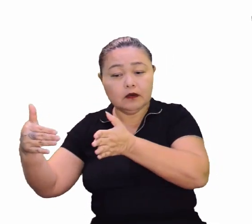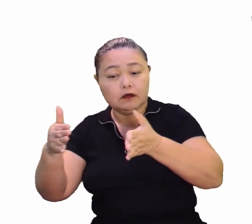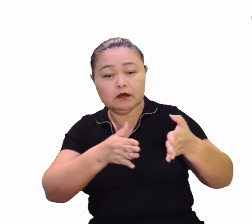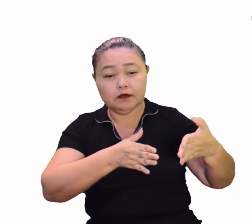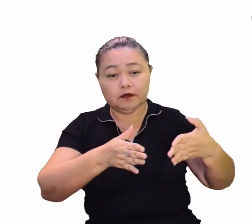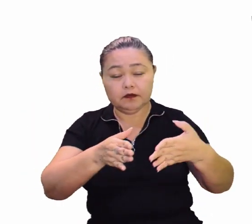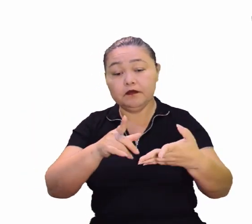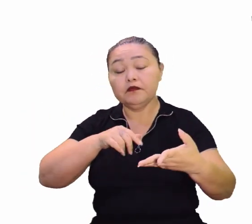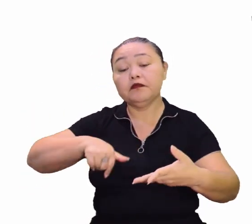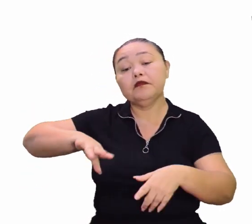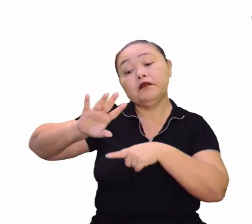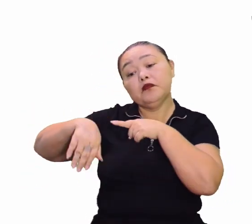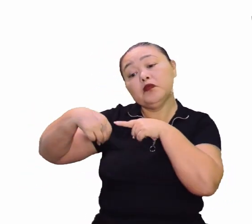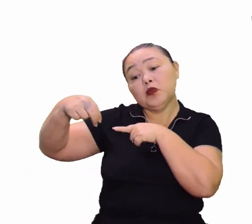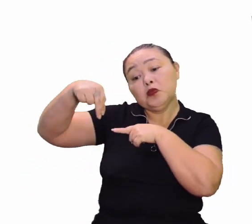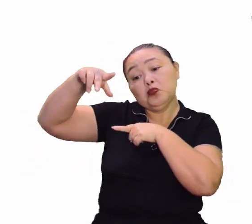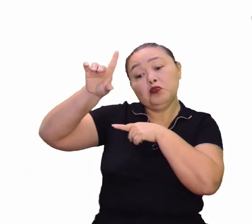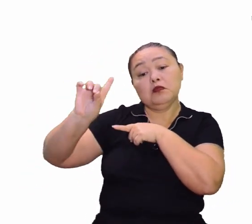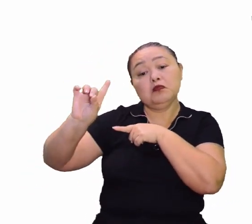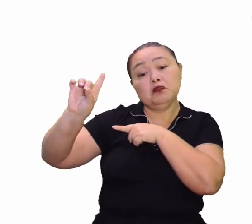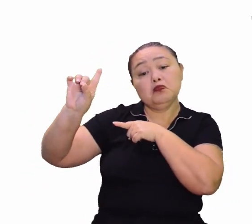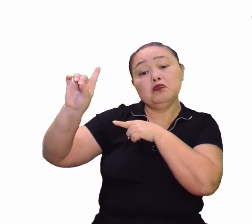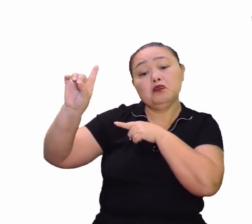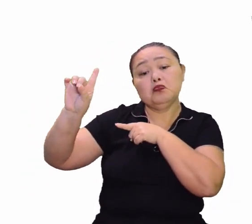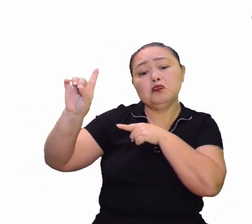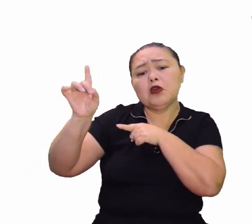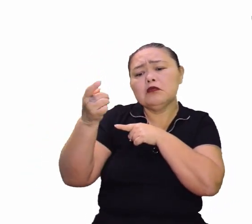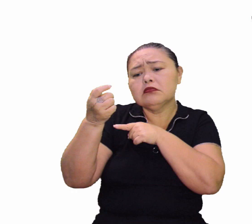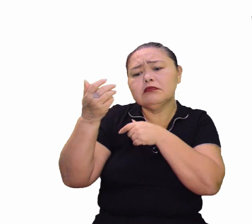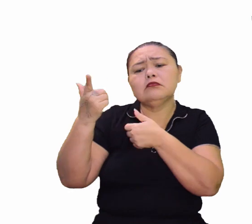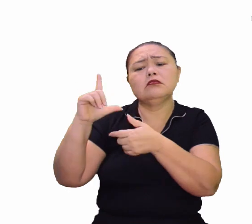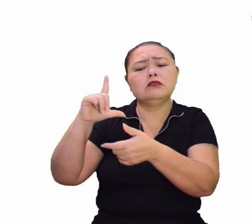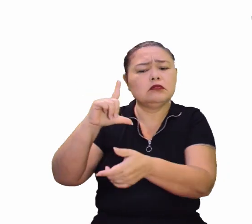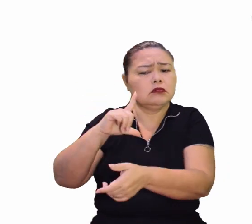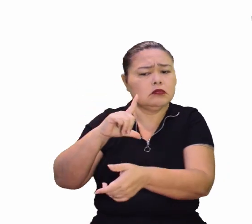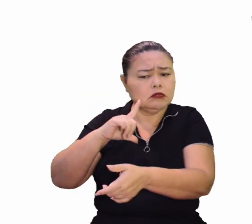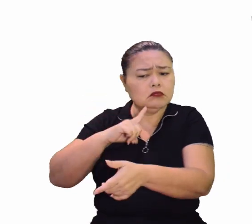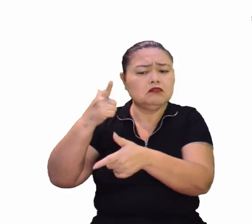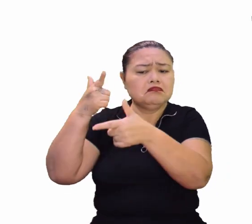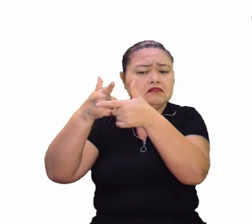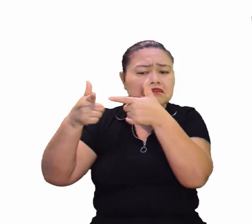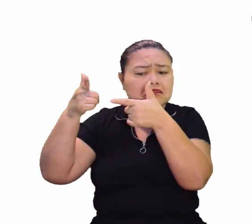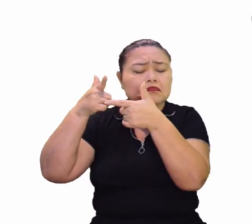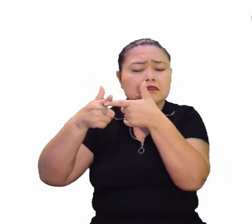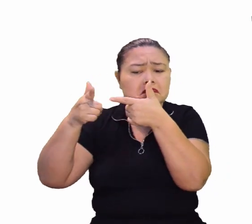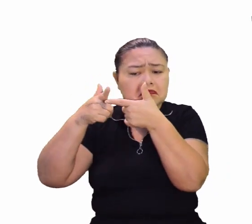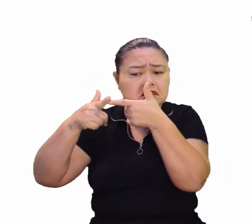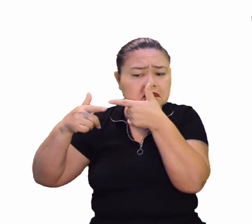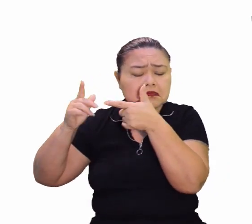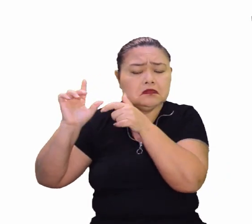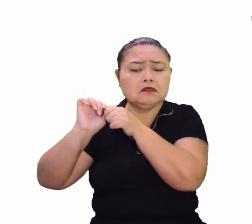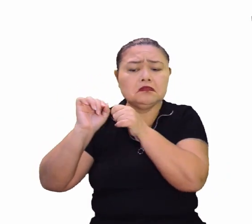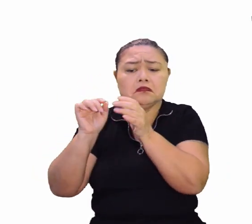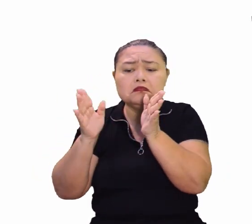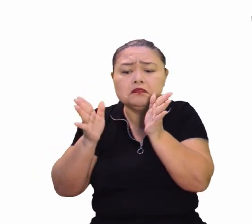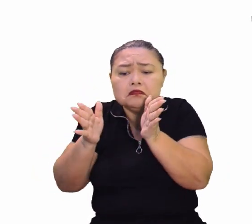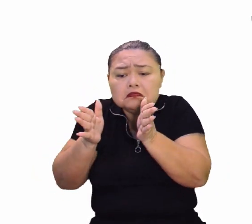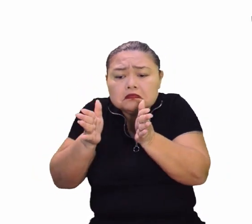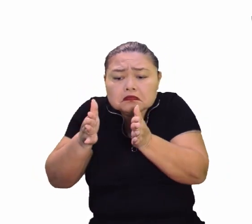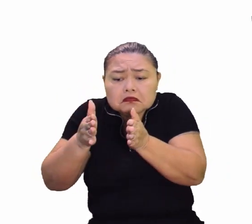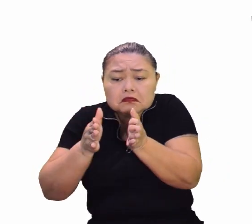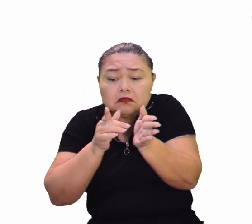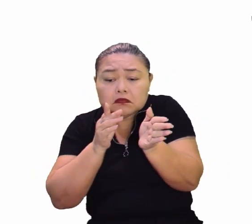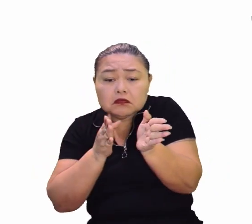abastecimento, enquanto a região do nordeste aqui já sofre com a questão da bacia aí